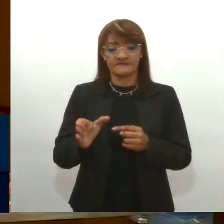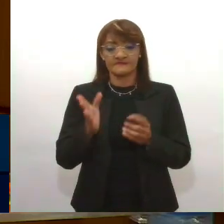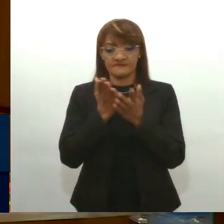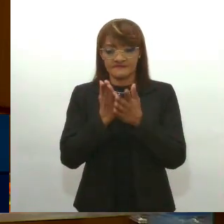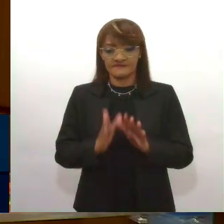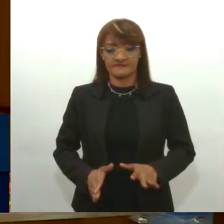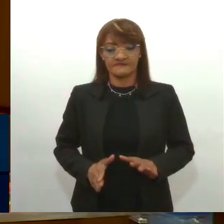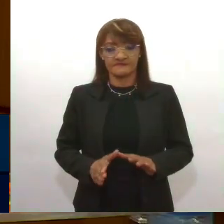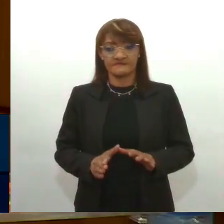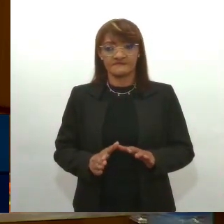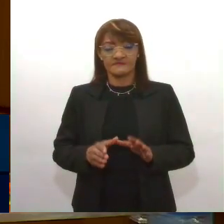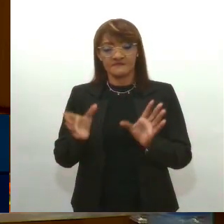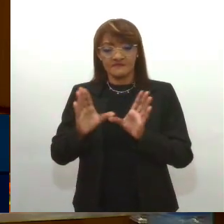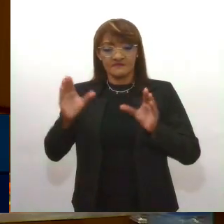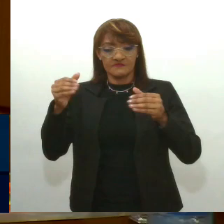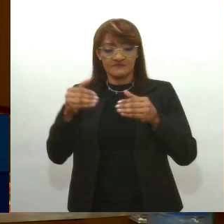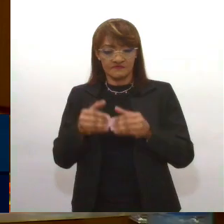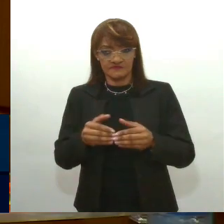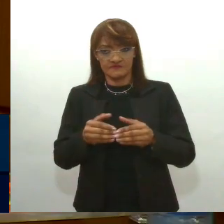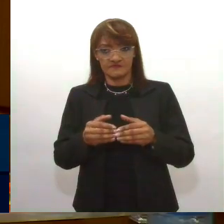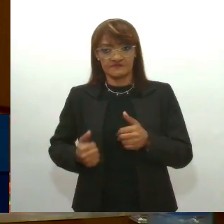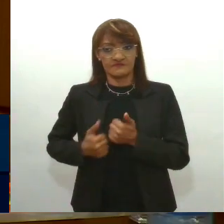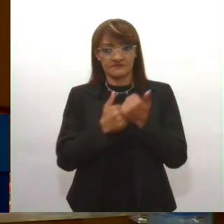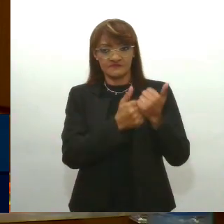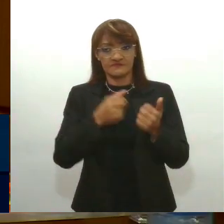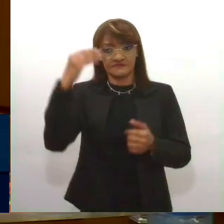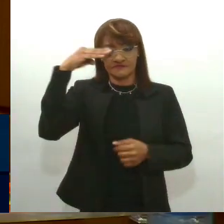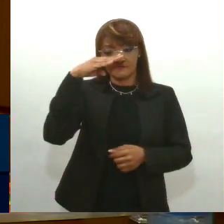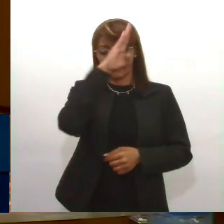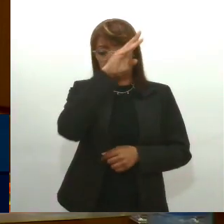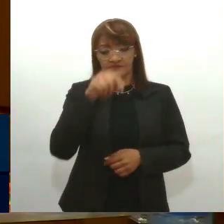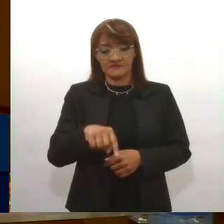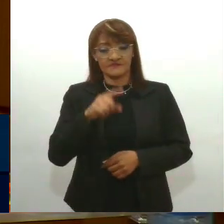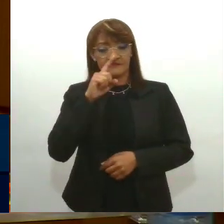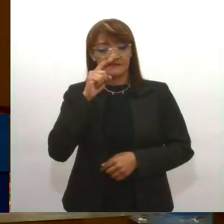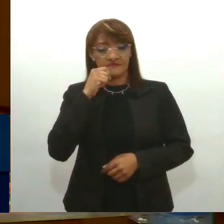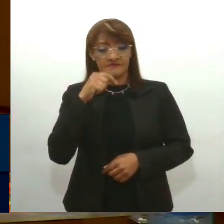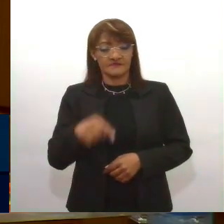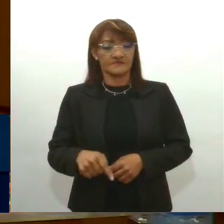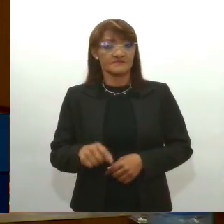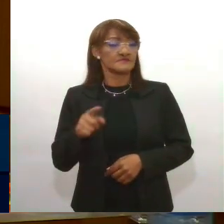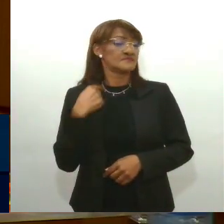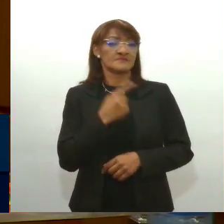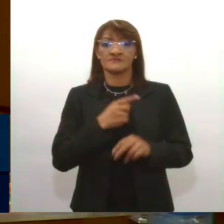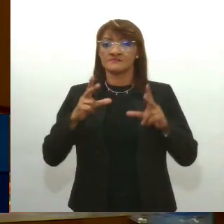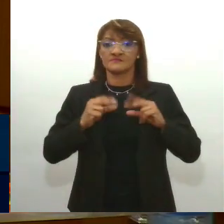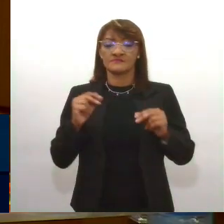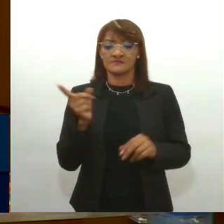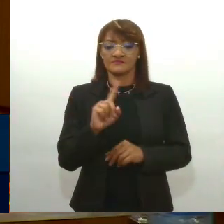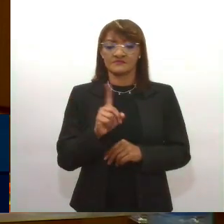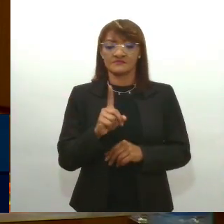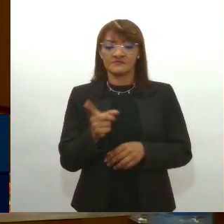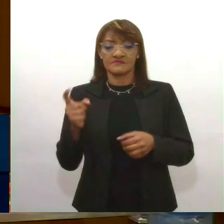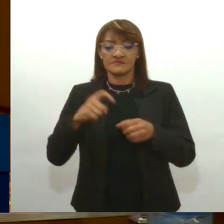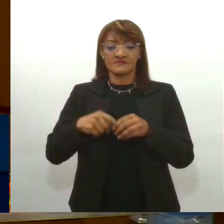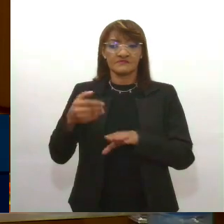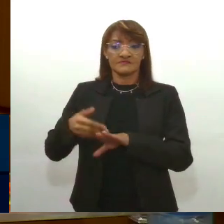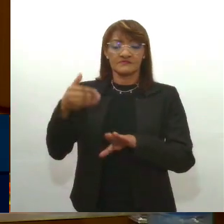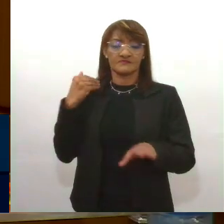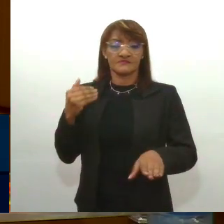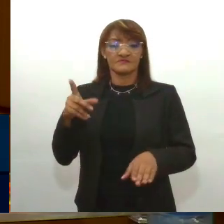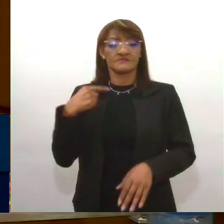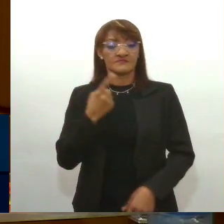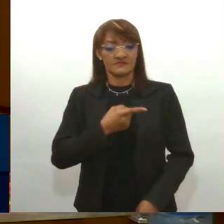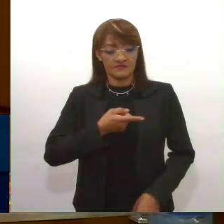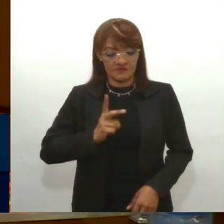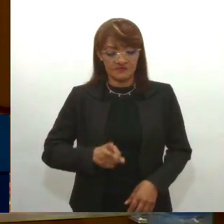bolsonarista aqui em Aracaju que a gente não merece esse retrocesso vamos nos manter na oposição